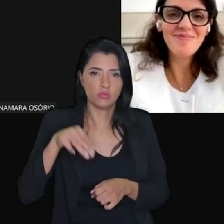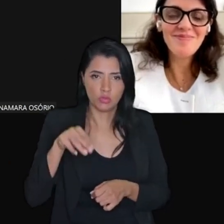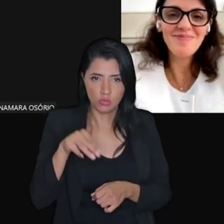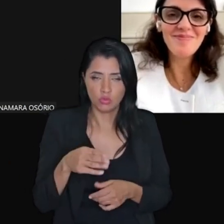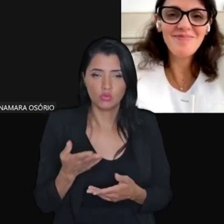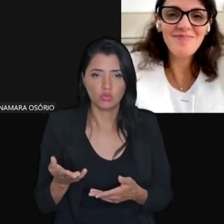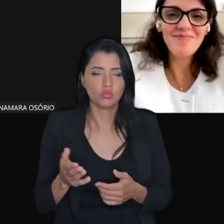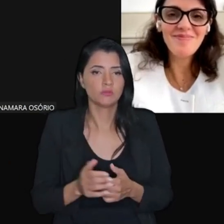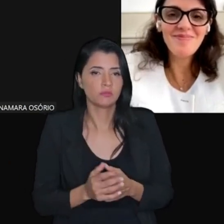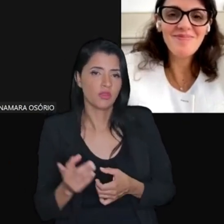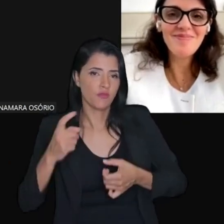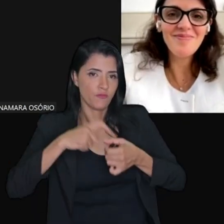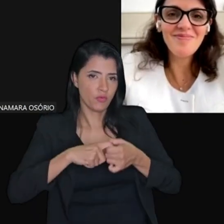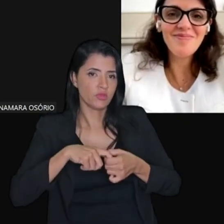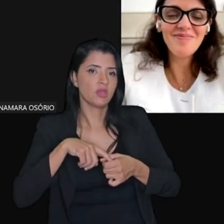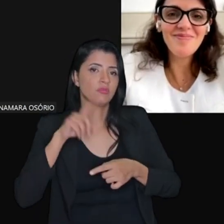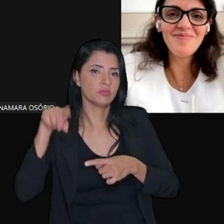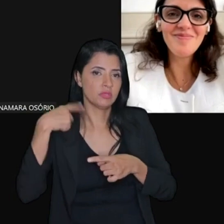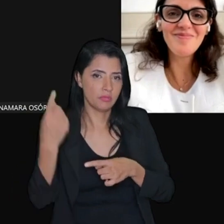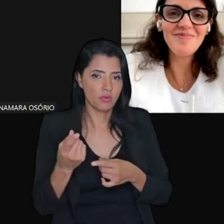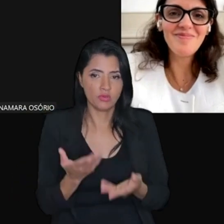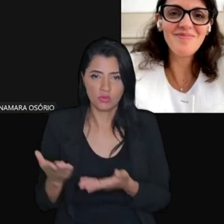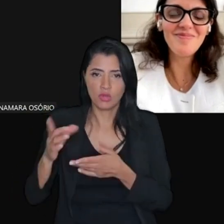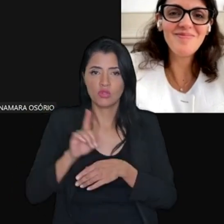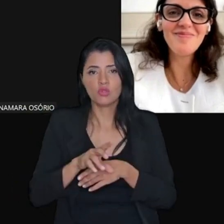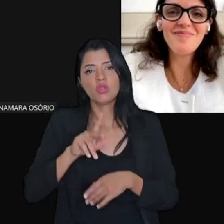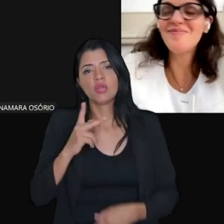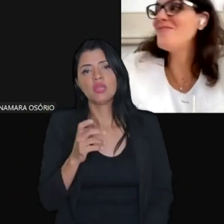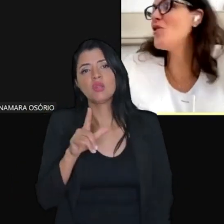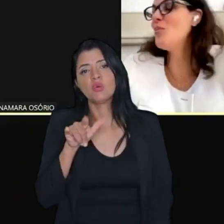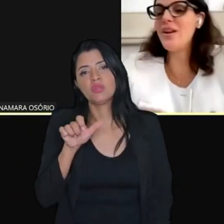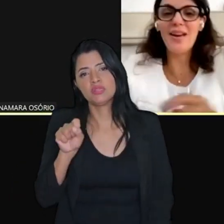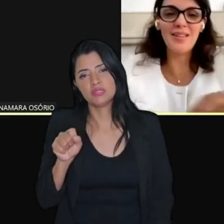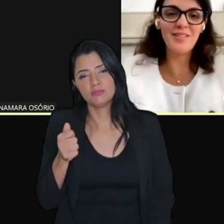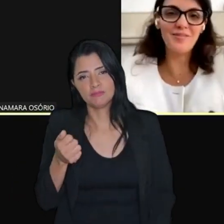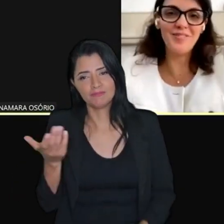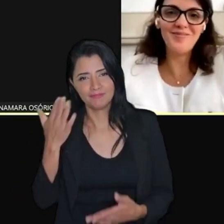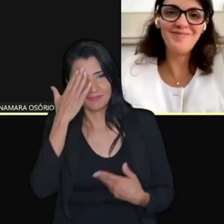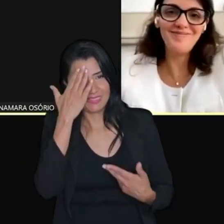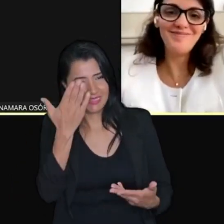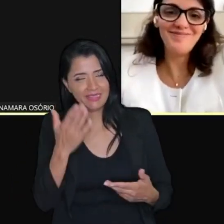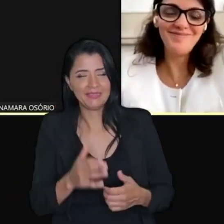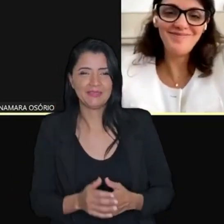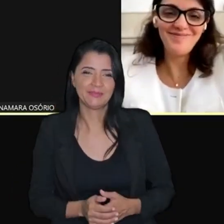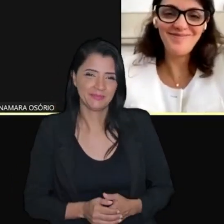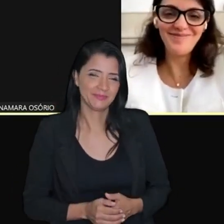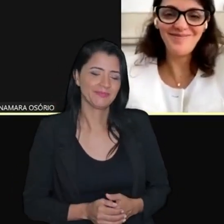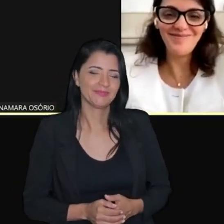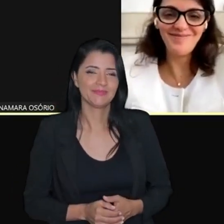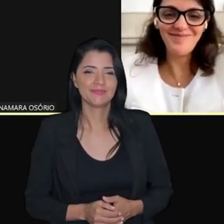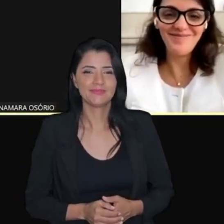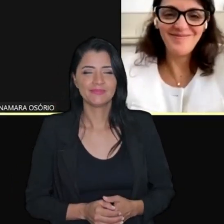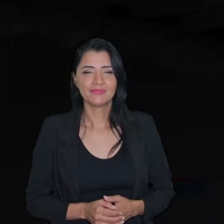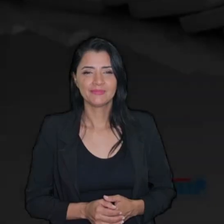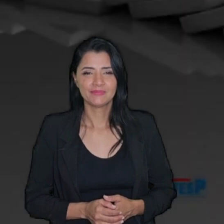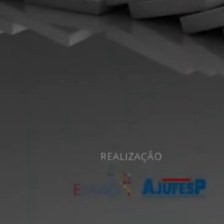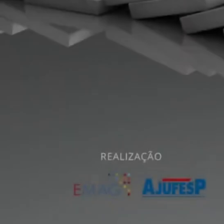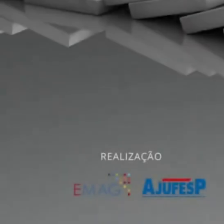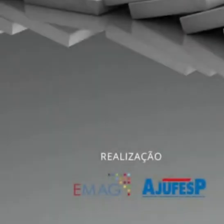minutos e voltamos em seguida com a doutora Heloísa. Muito obrigada, viu? Obrigada.